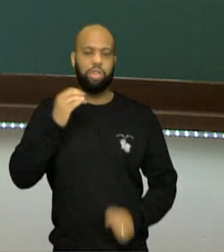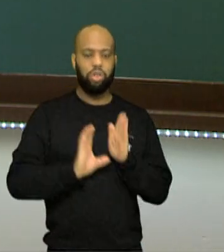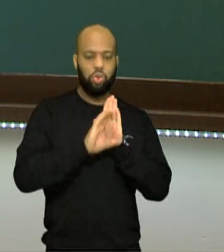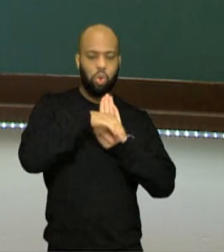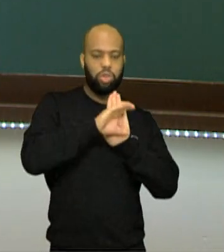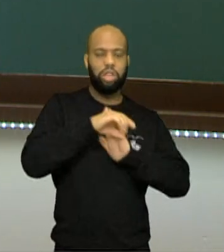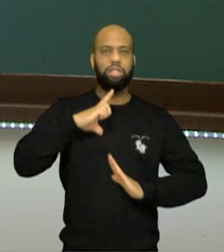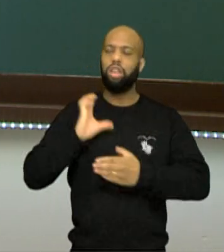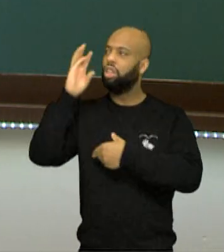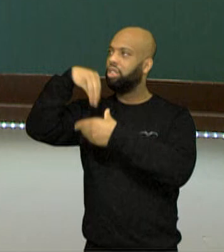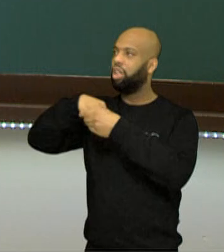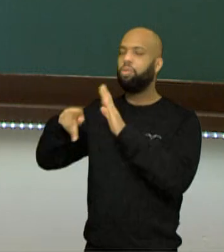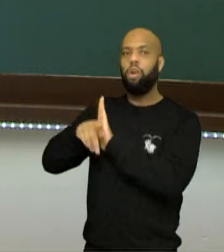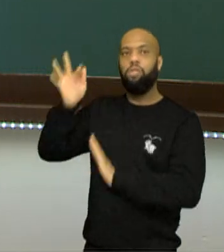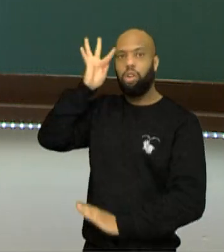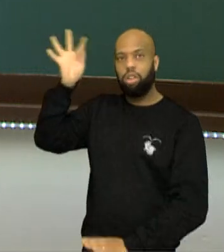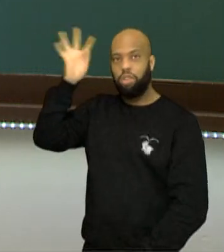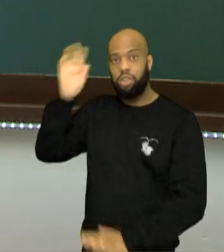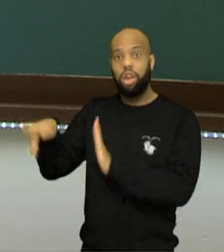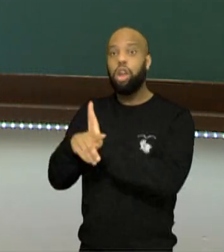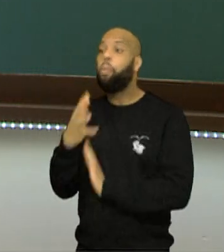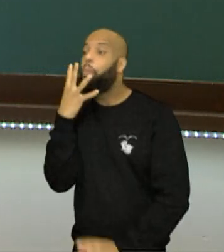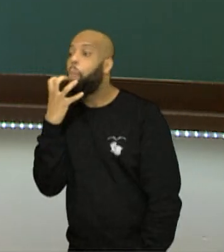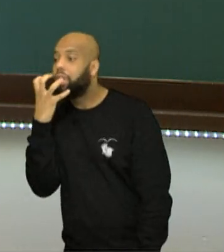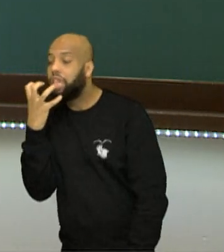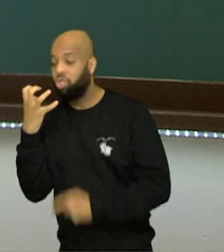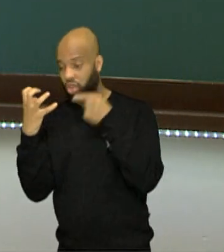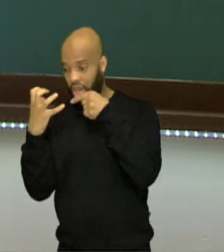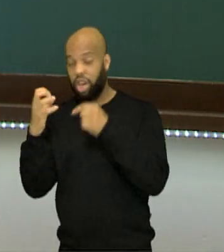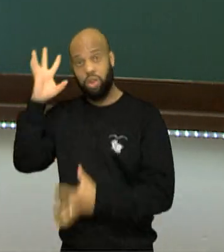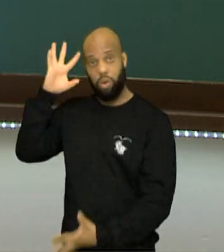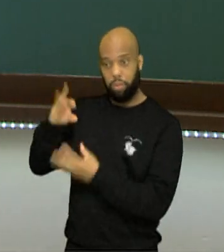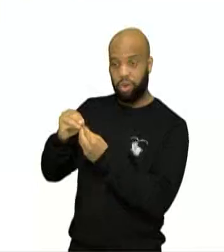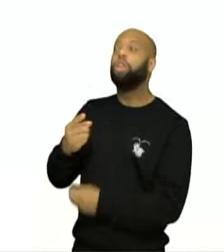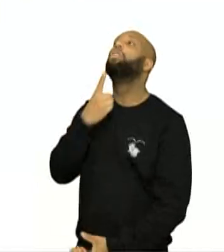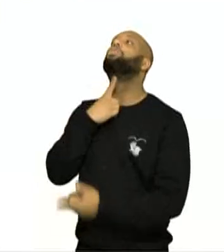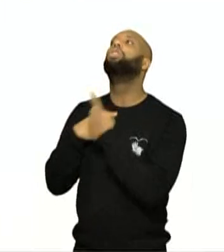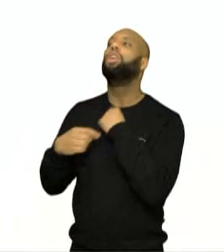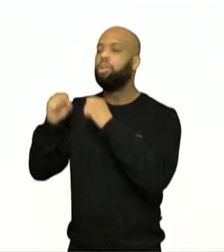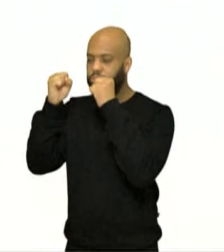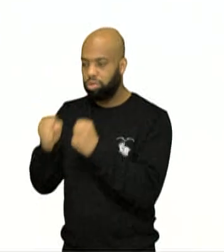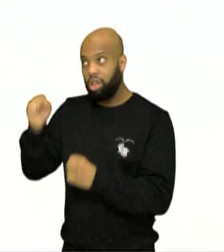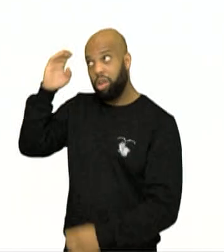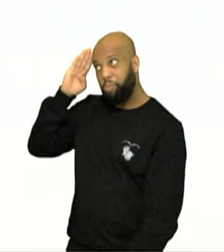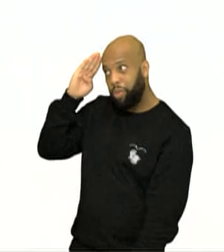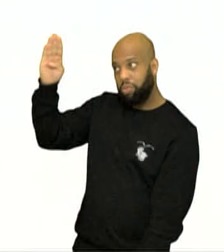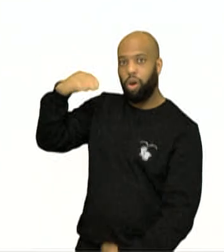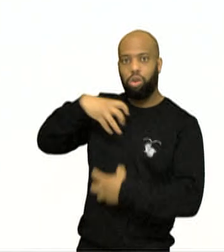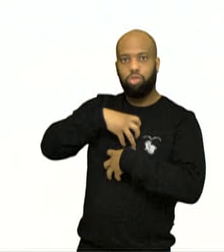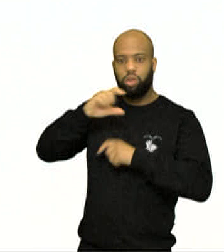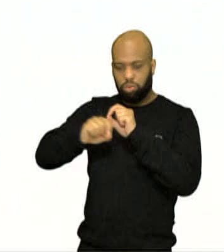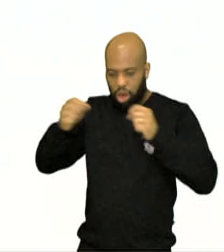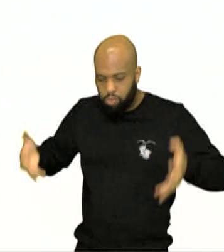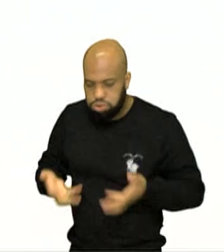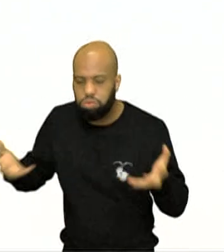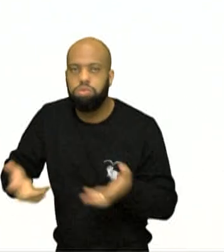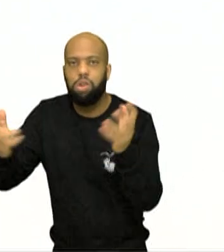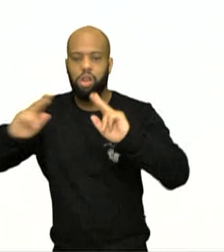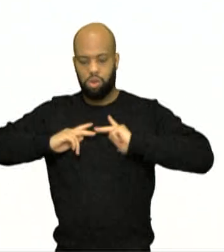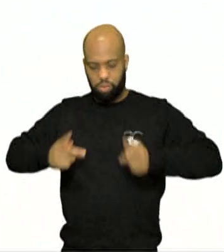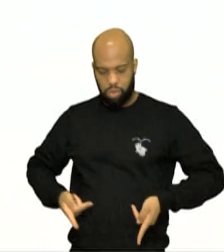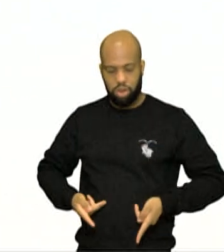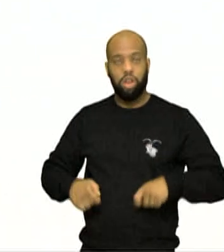da filosofia nietzschiana. Nietzsche compreende vontade de poder como a principal força motriz do ser humano,